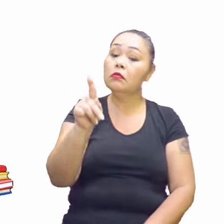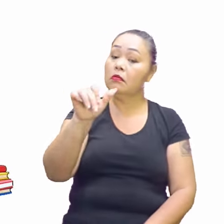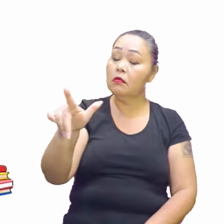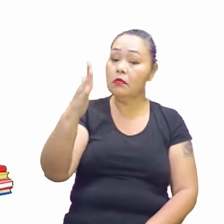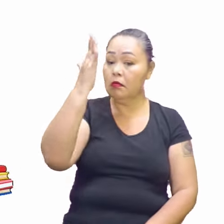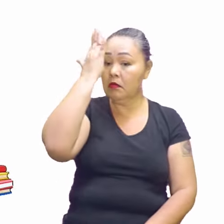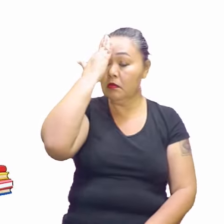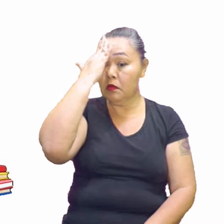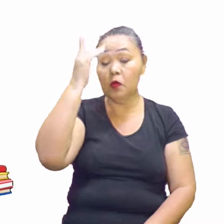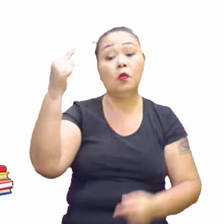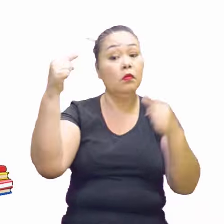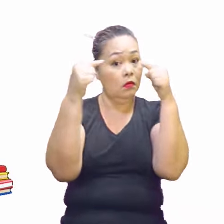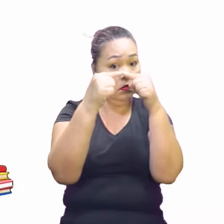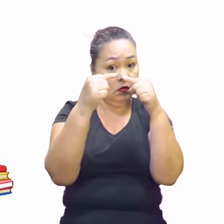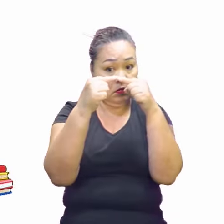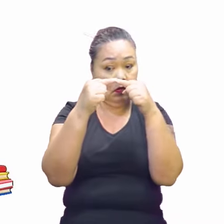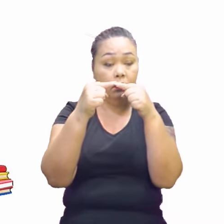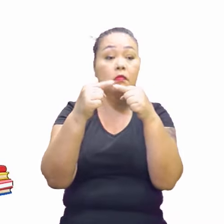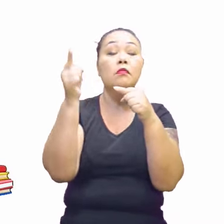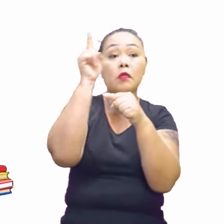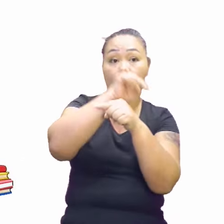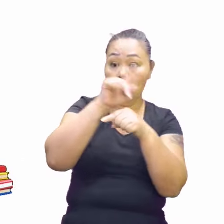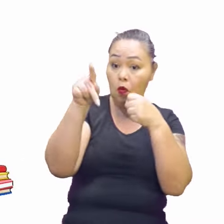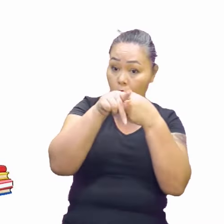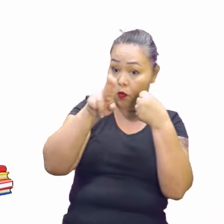já sabe, ou concorda com o pronome